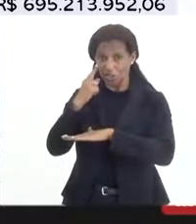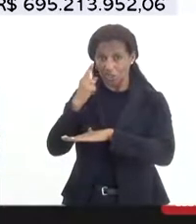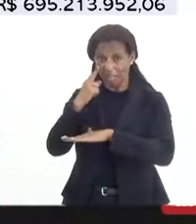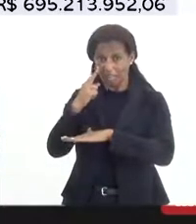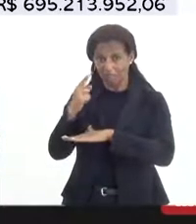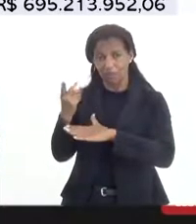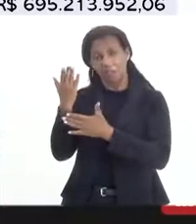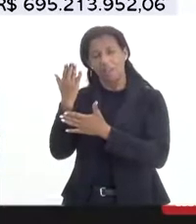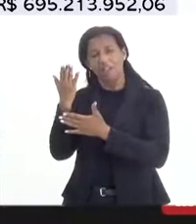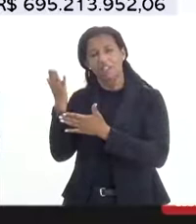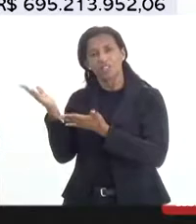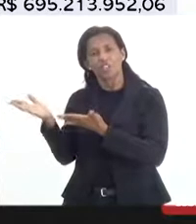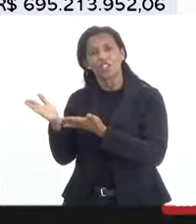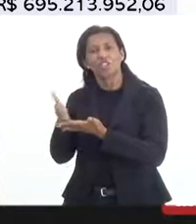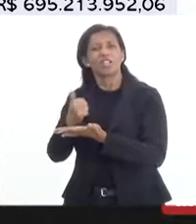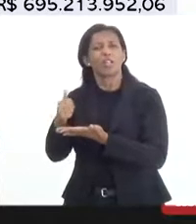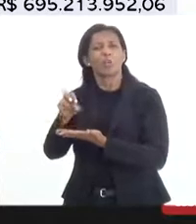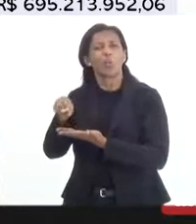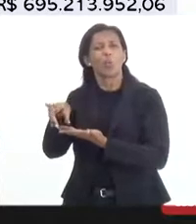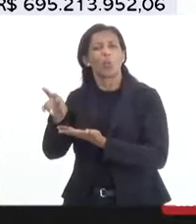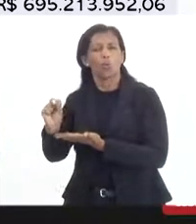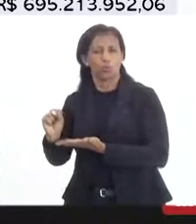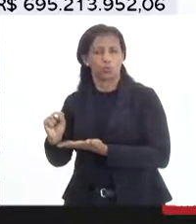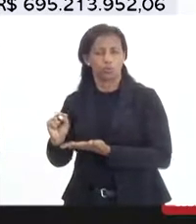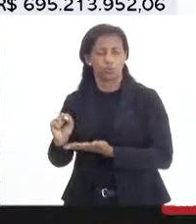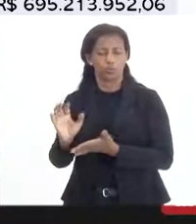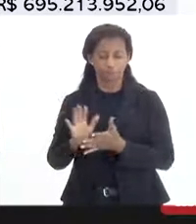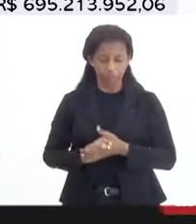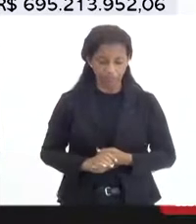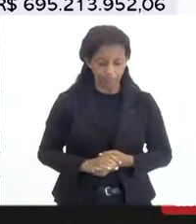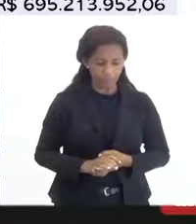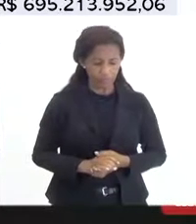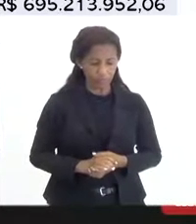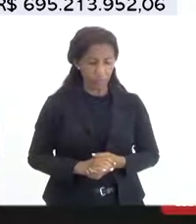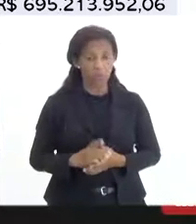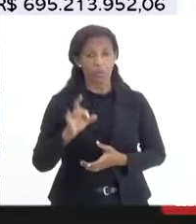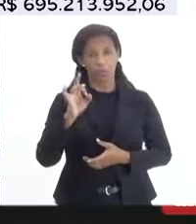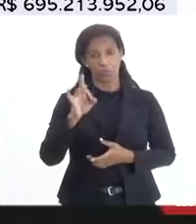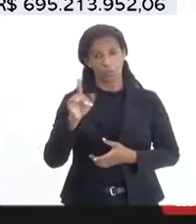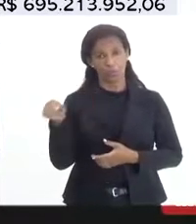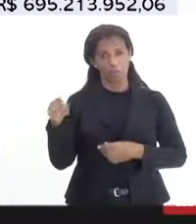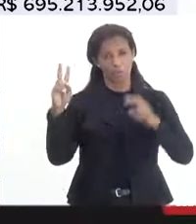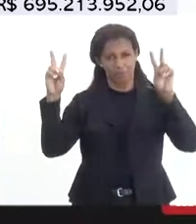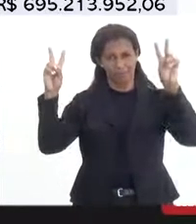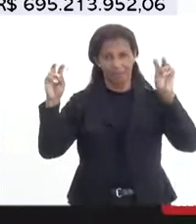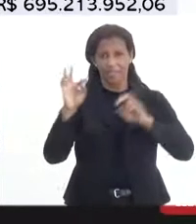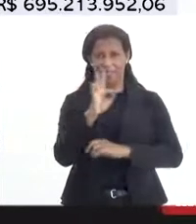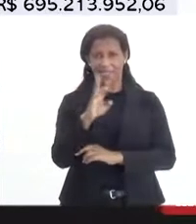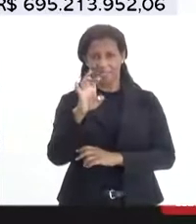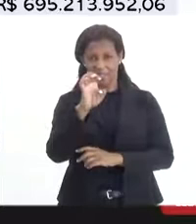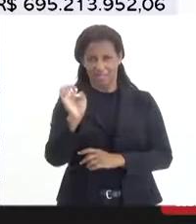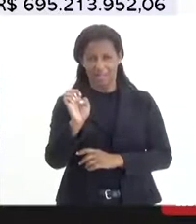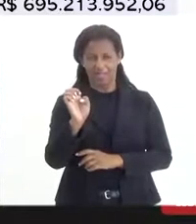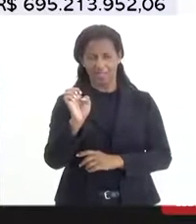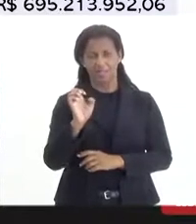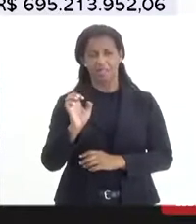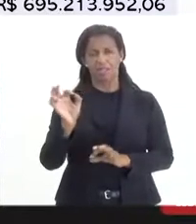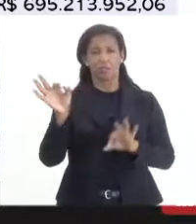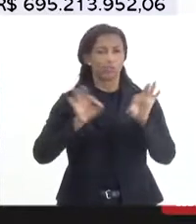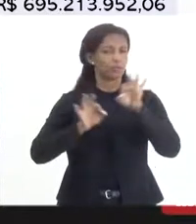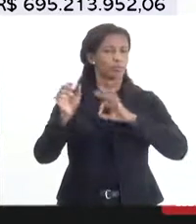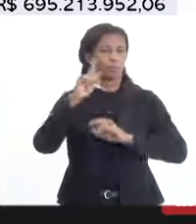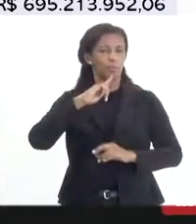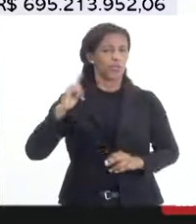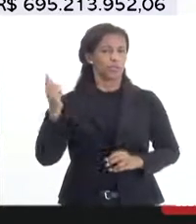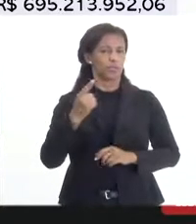ônus. Então, assim, eu só queria dizer, sobre essas teses, deputados, de modo geral, para